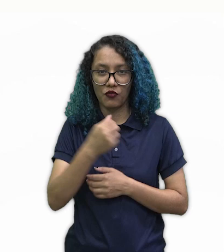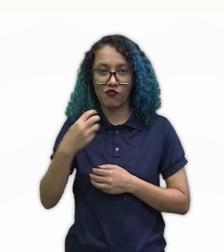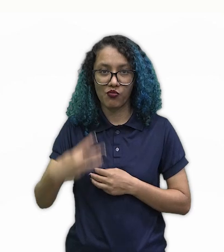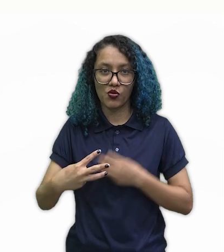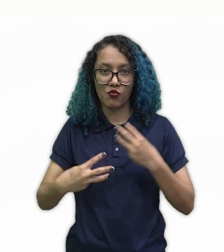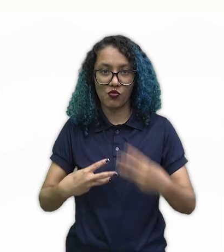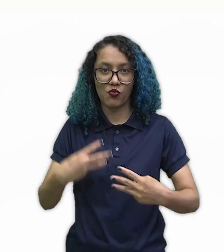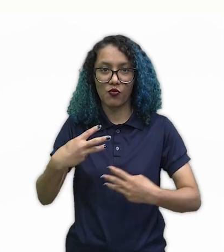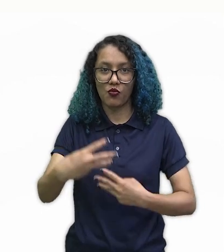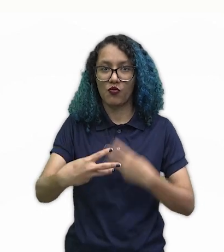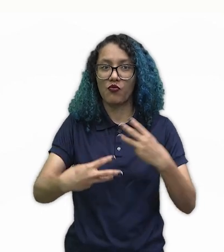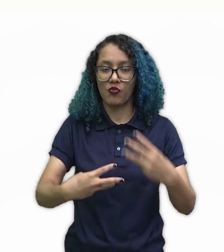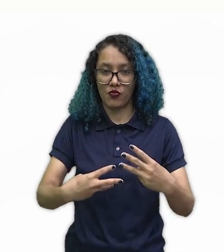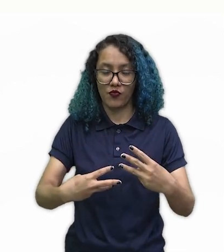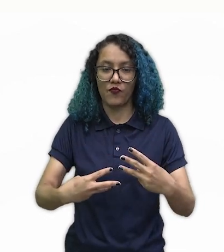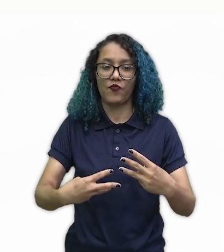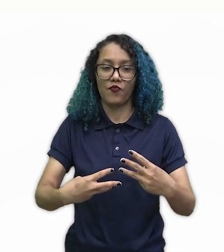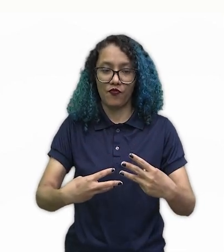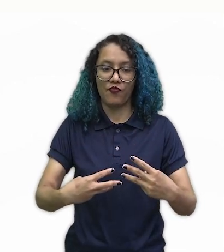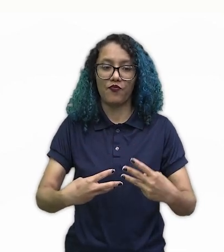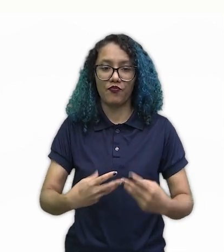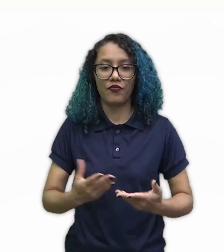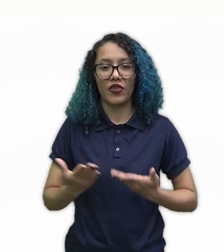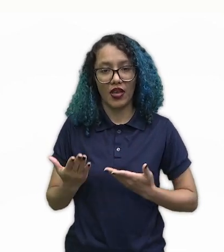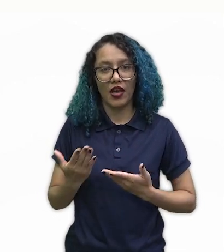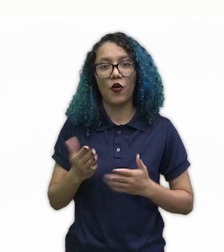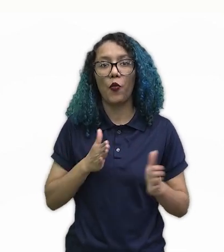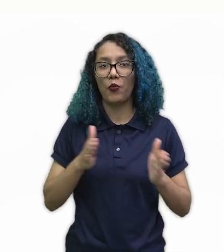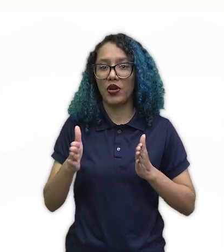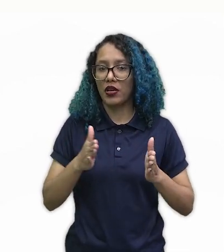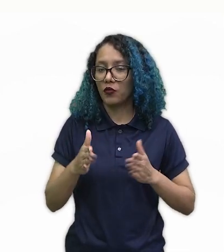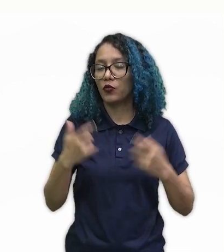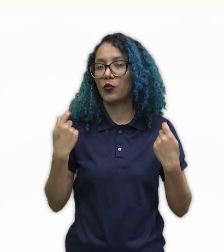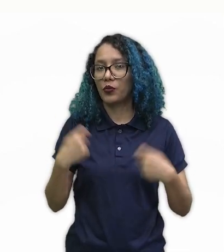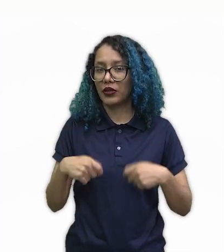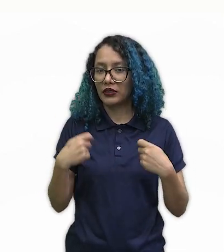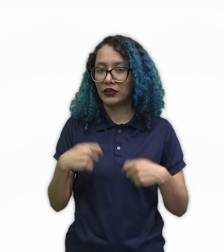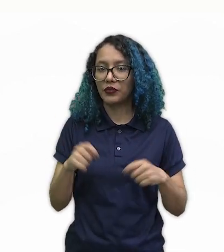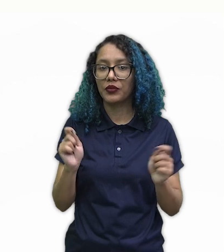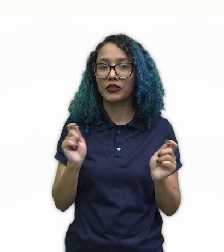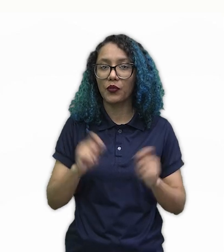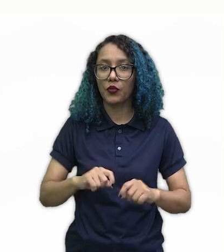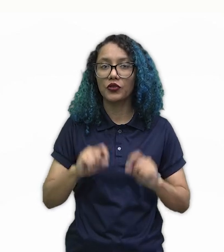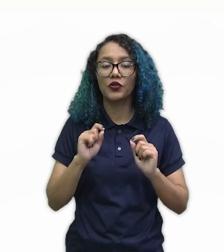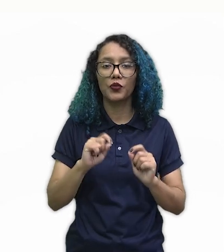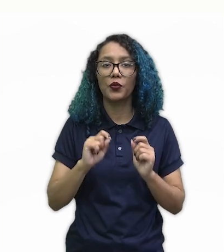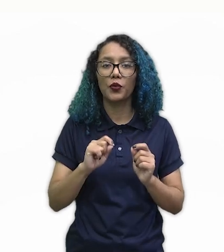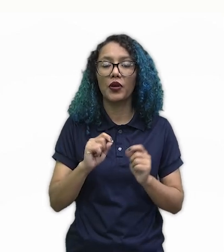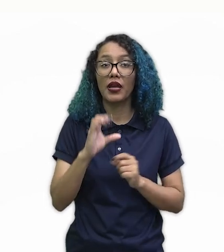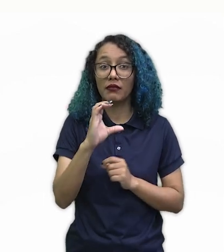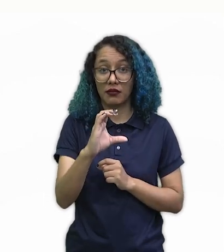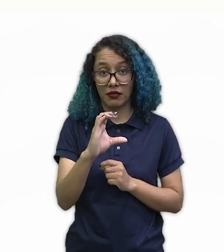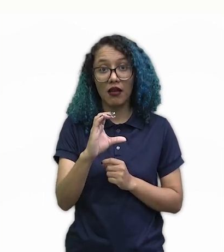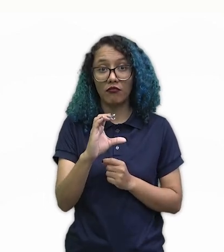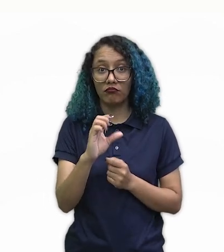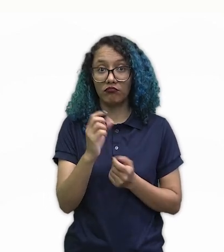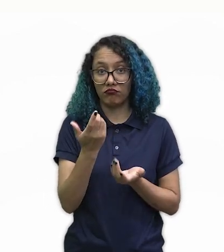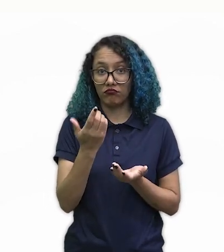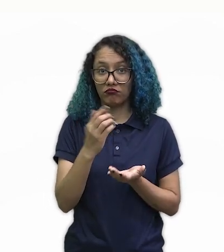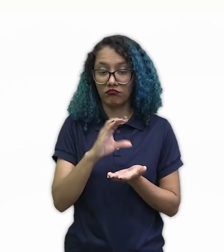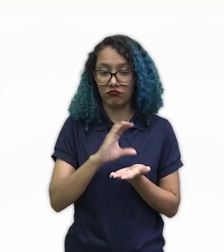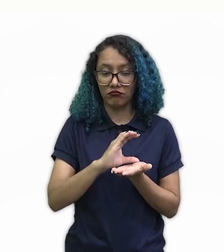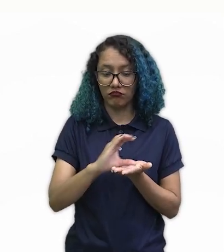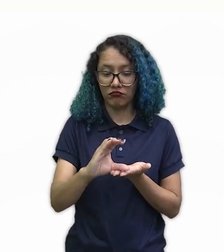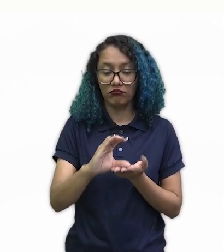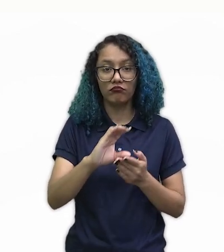28,41 trimestres, tá? Então, esse é o tempo necessário para que esse capital, na aplicação,